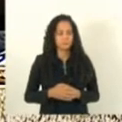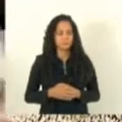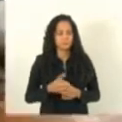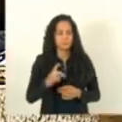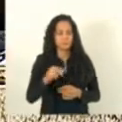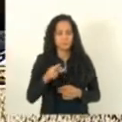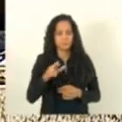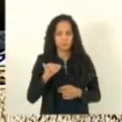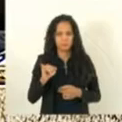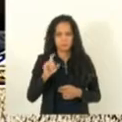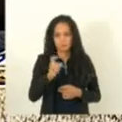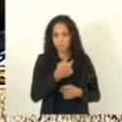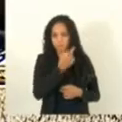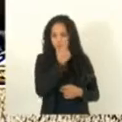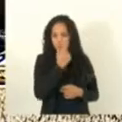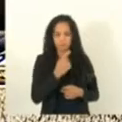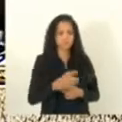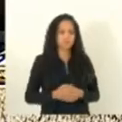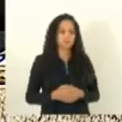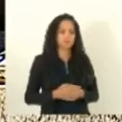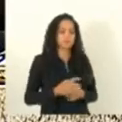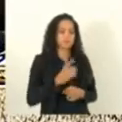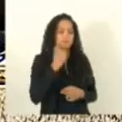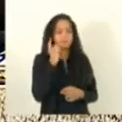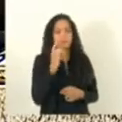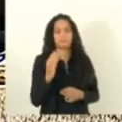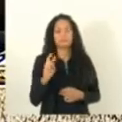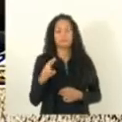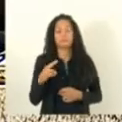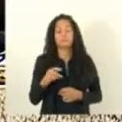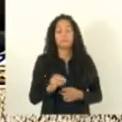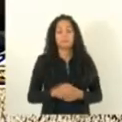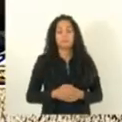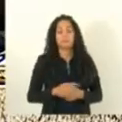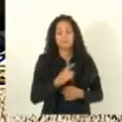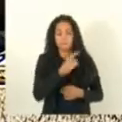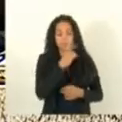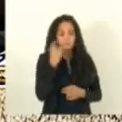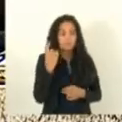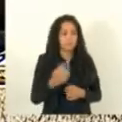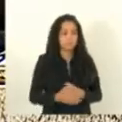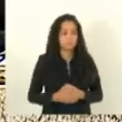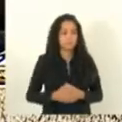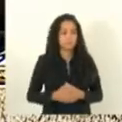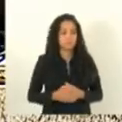Dari Pagung, deputado Bruno Lamas, capitão Assunção,